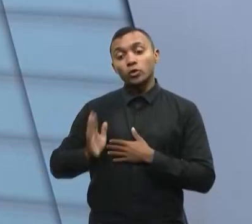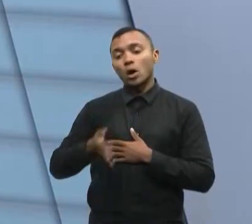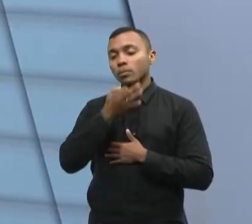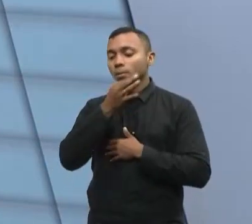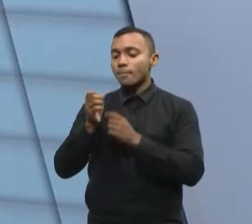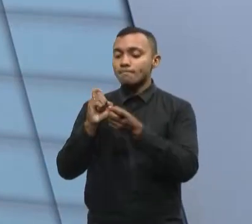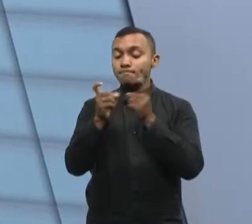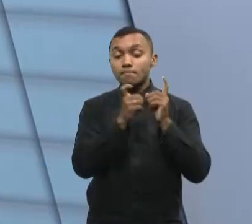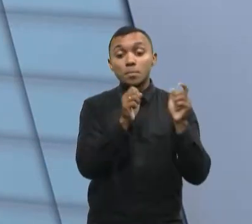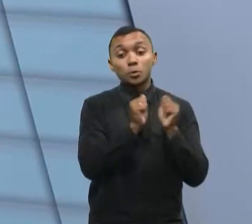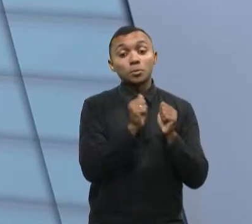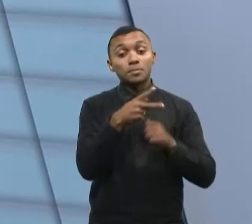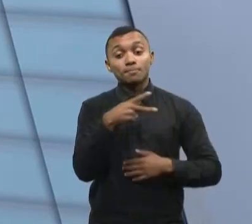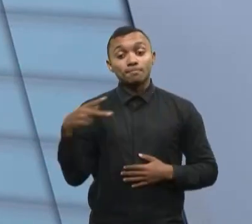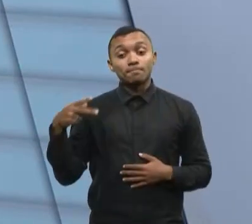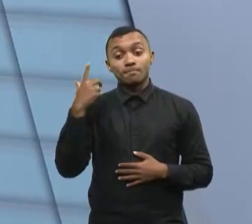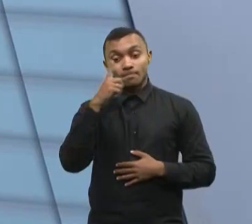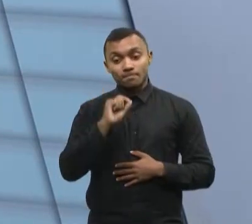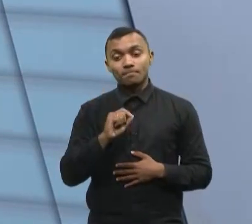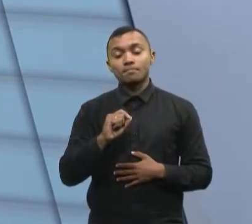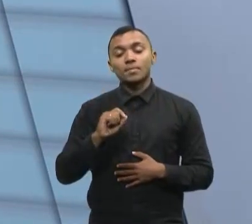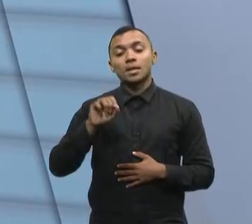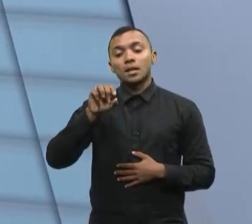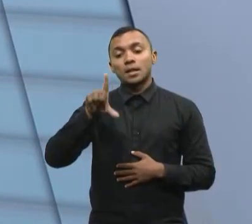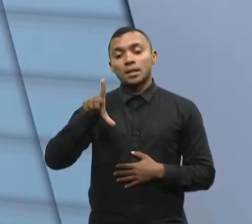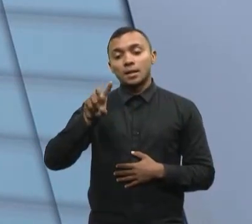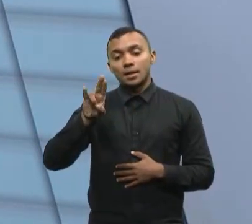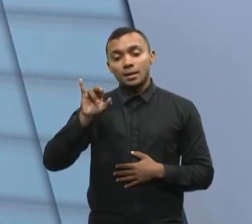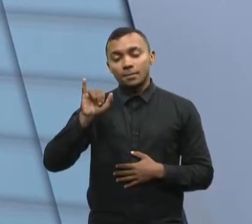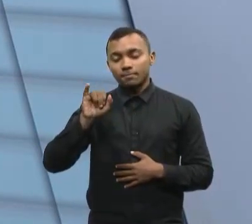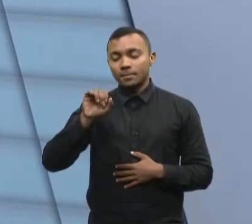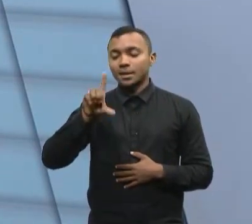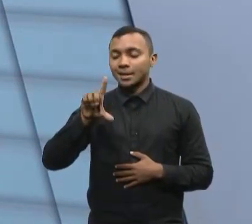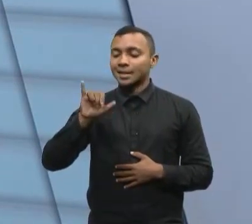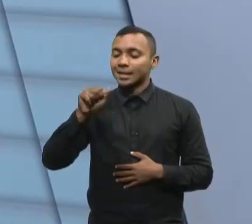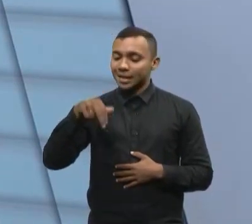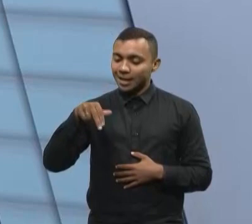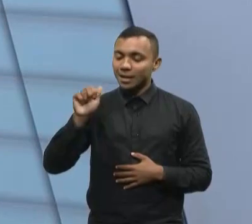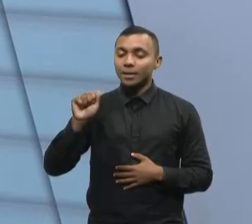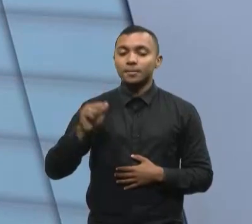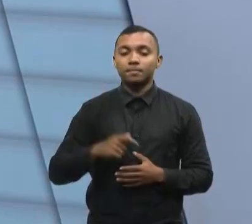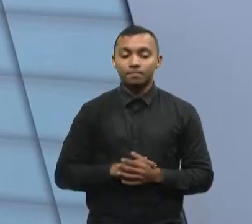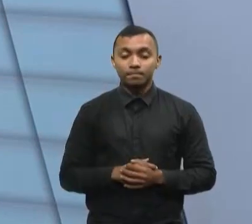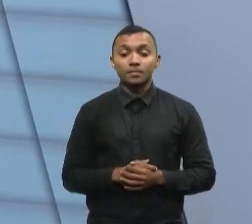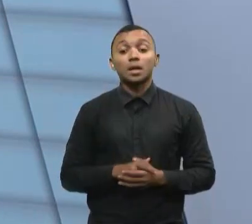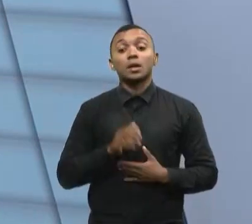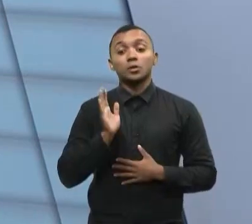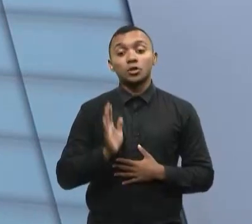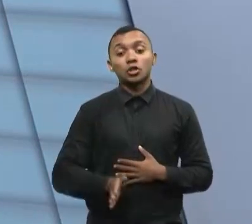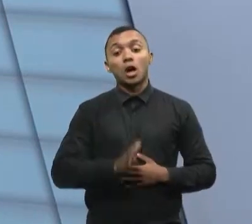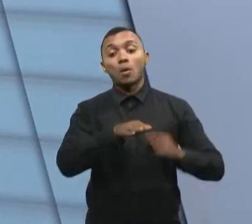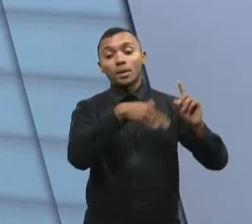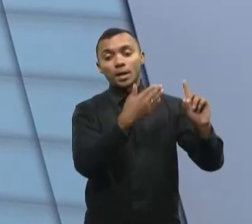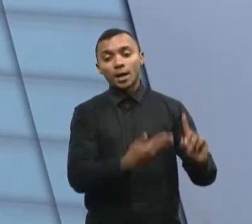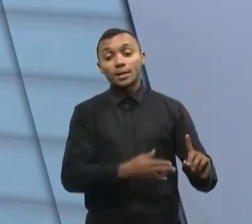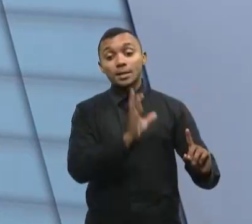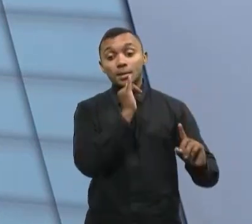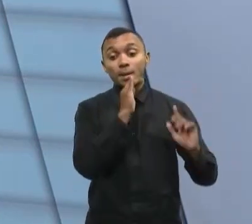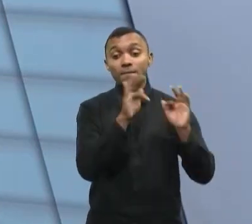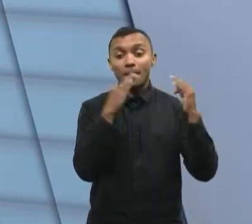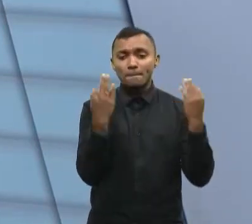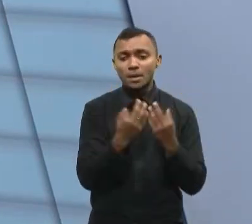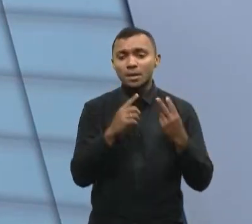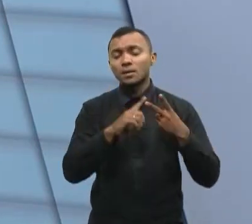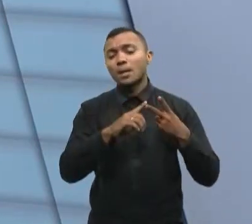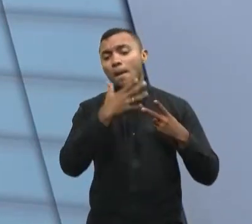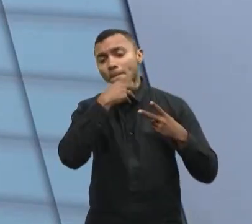presidida pela deputada Luana Ribeiro, não é? E foram, inclusive, homenageados pais, cuidadores de